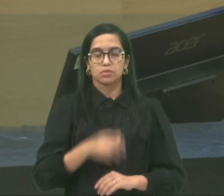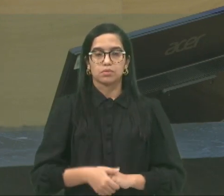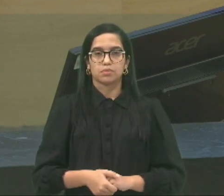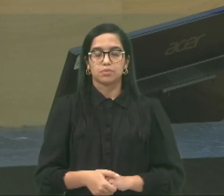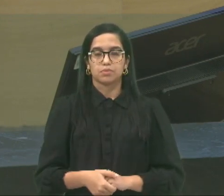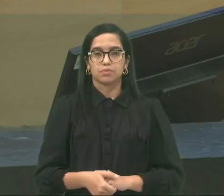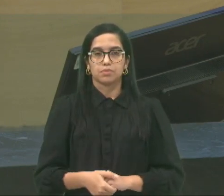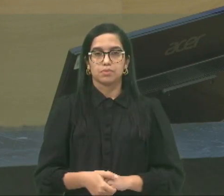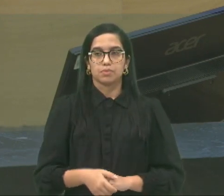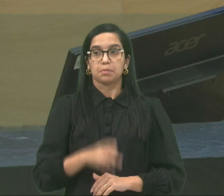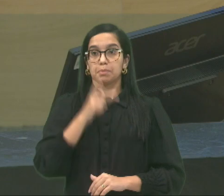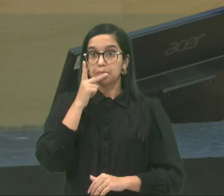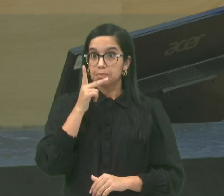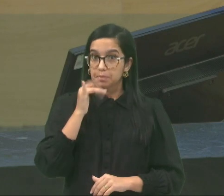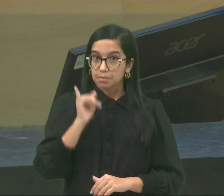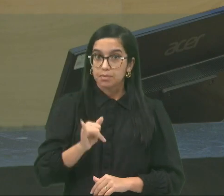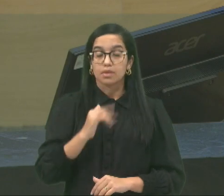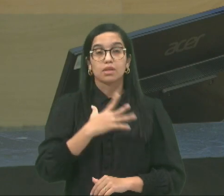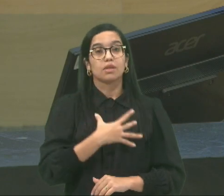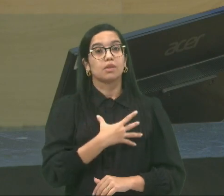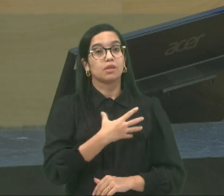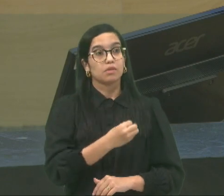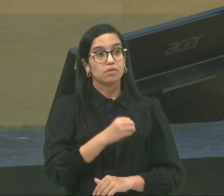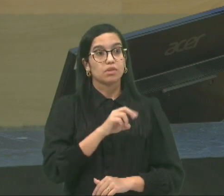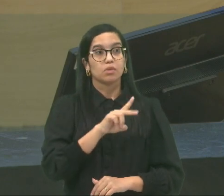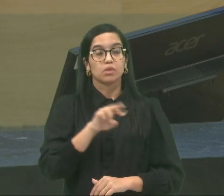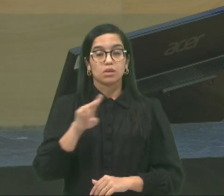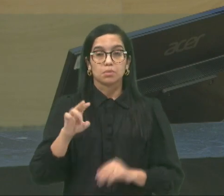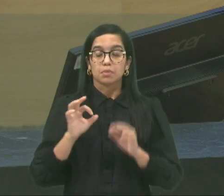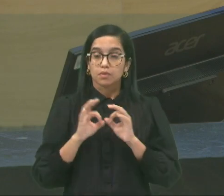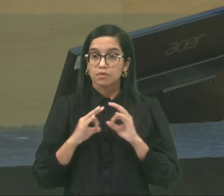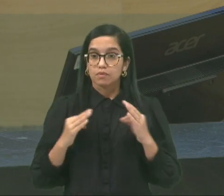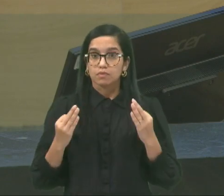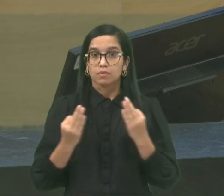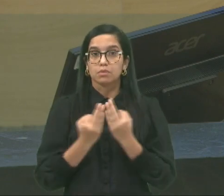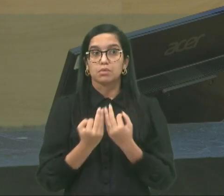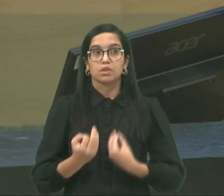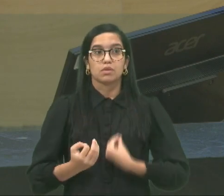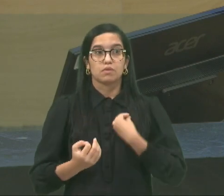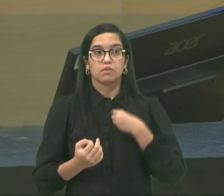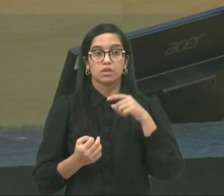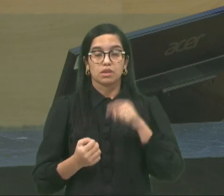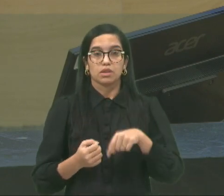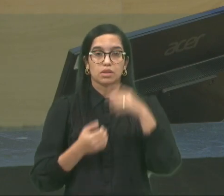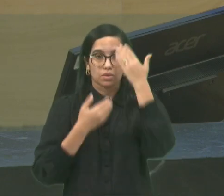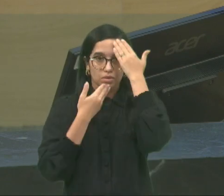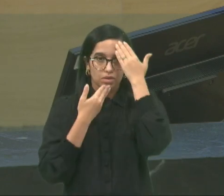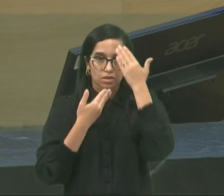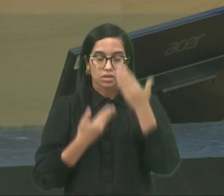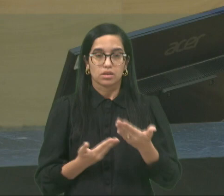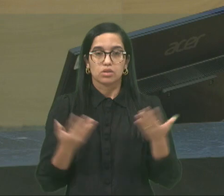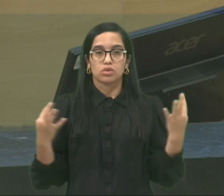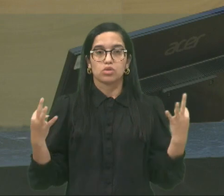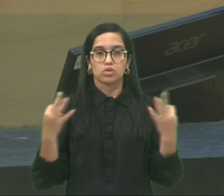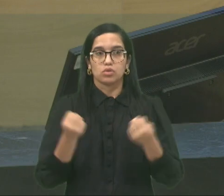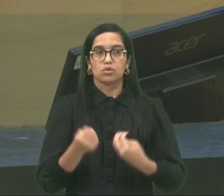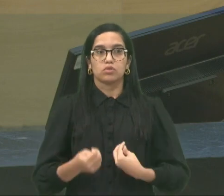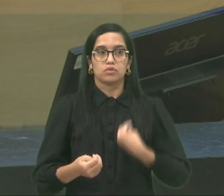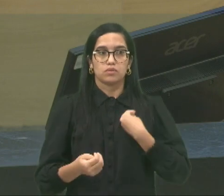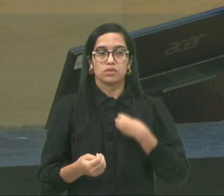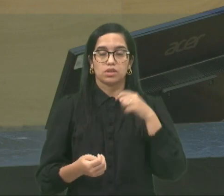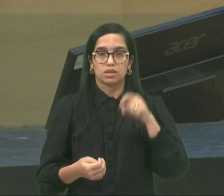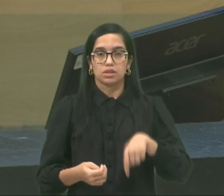pais, filhos, irmãos, aqui a família toda presente. Agradeço a participação de todos, porque sei